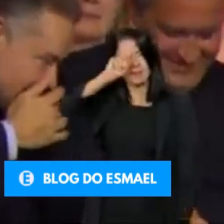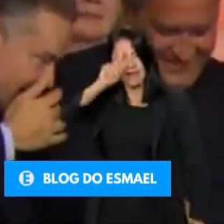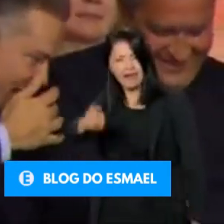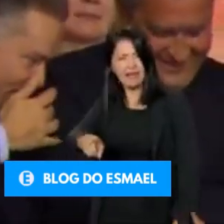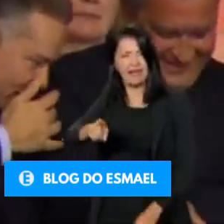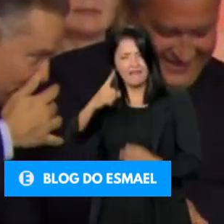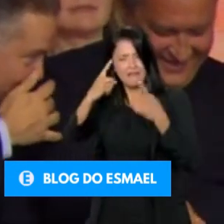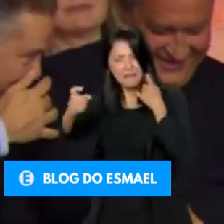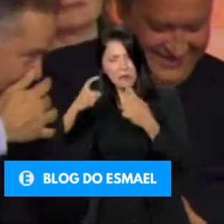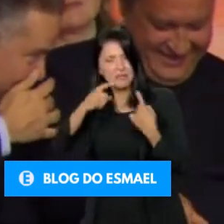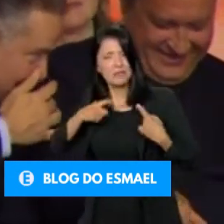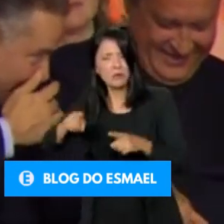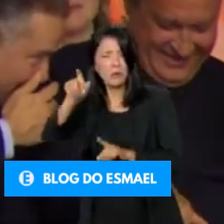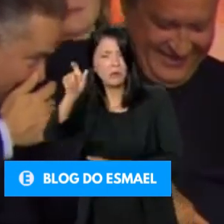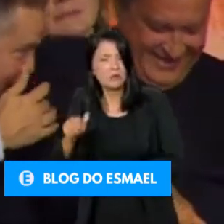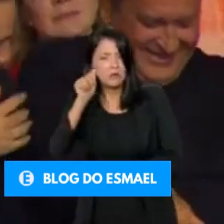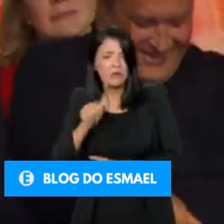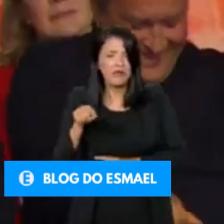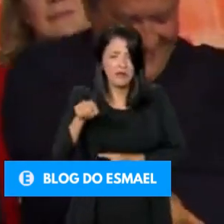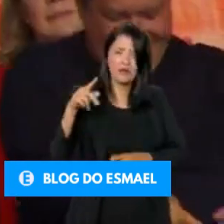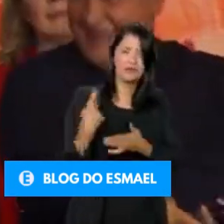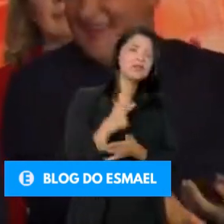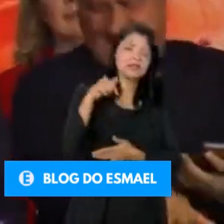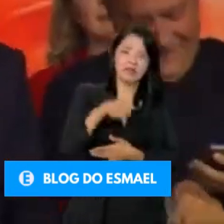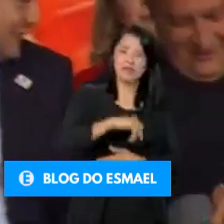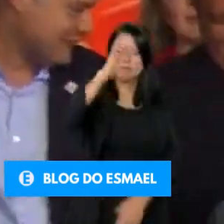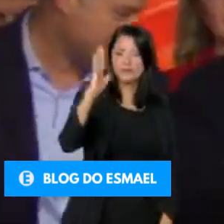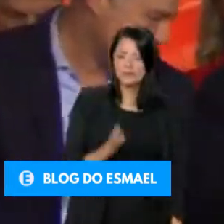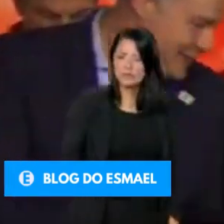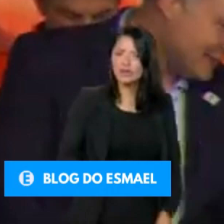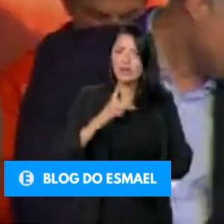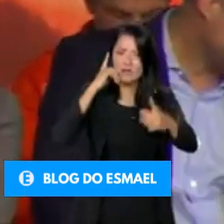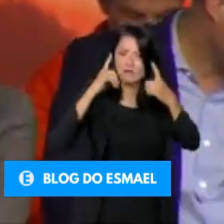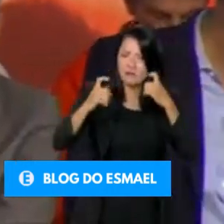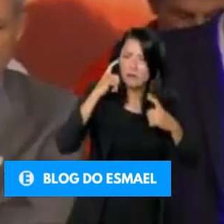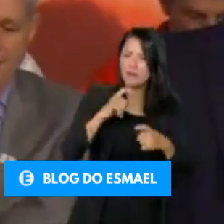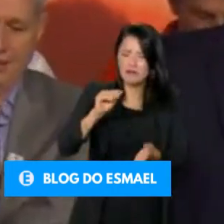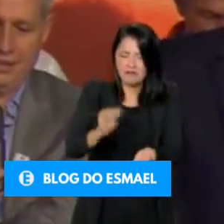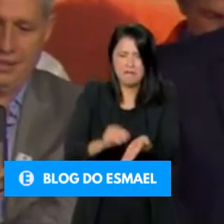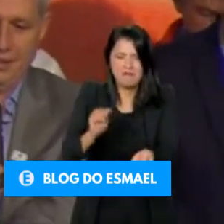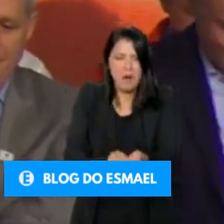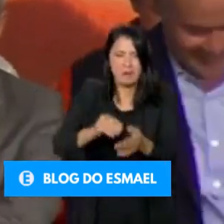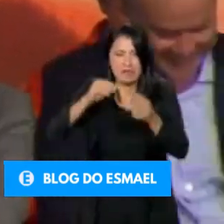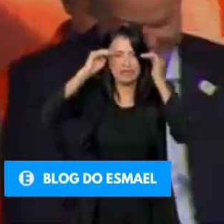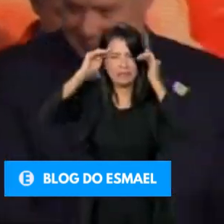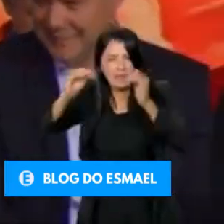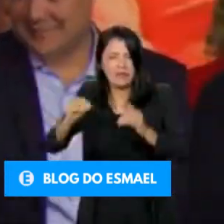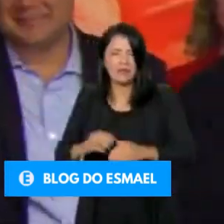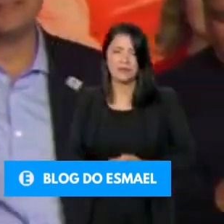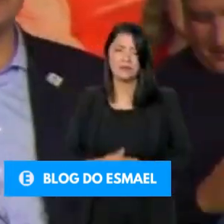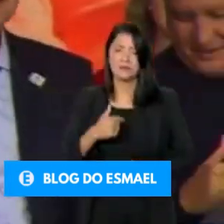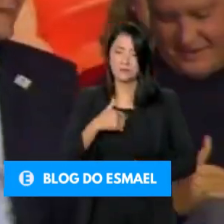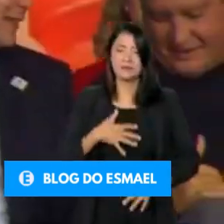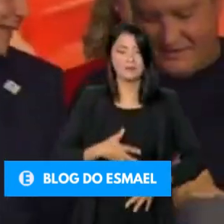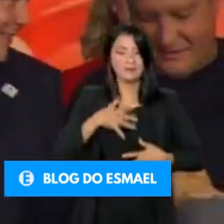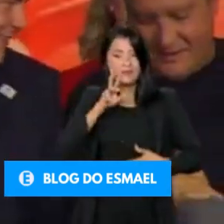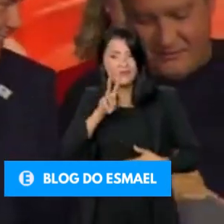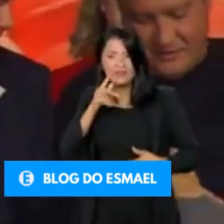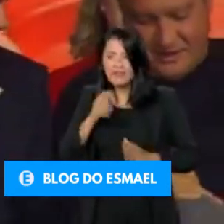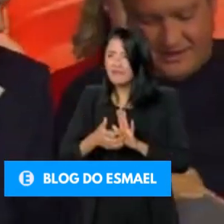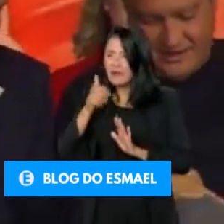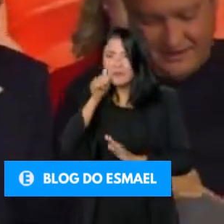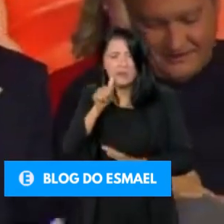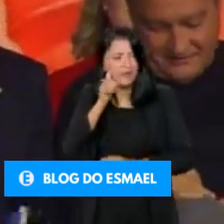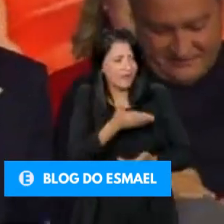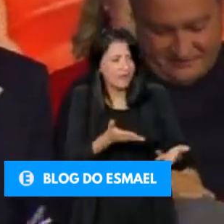a violência contra a mulher nesse país. A violência, falta de respeito. Então eu fico muito orgulhoso de ver tanta mulher